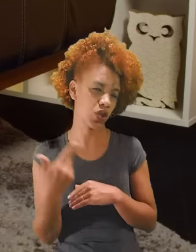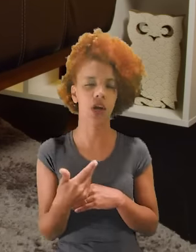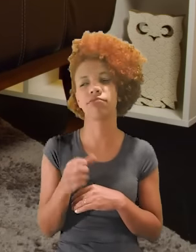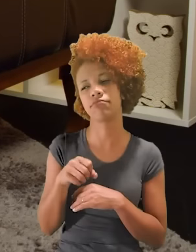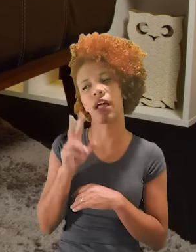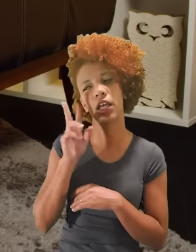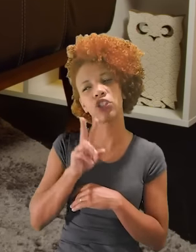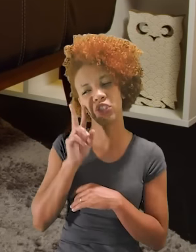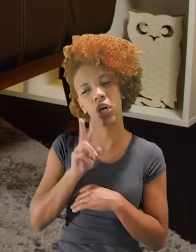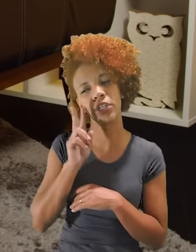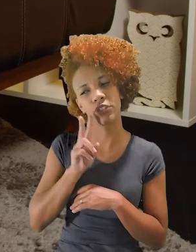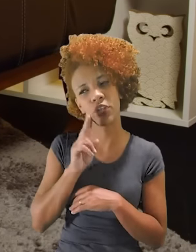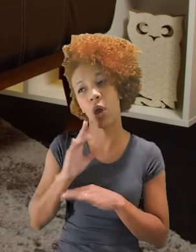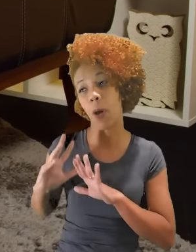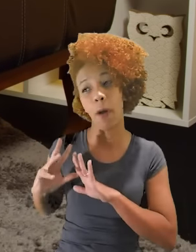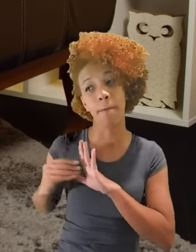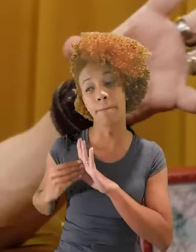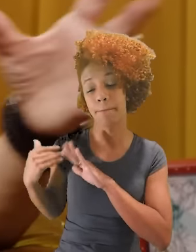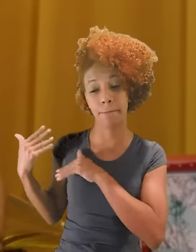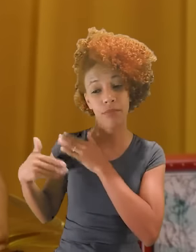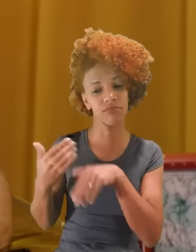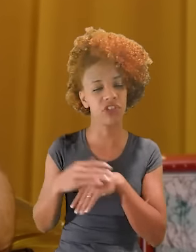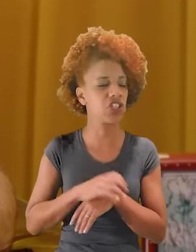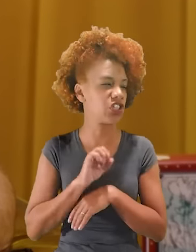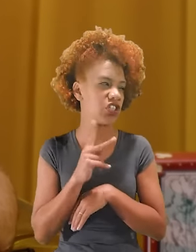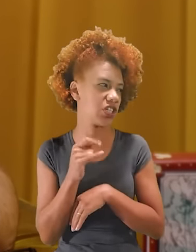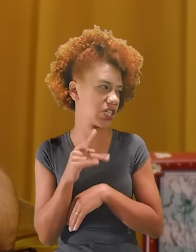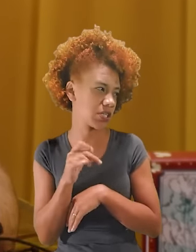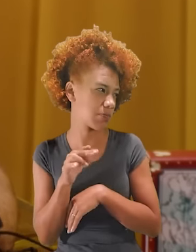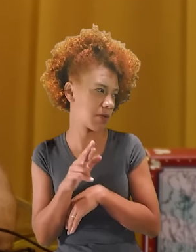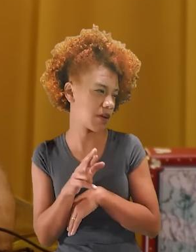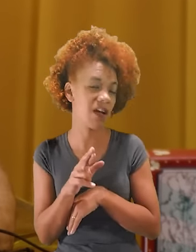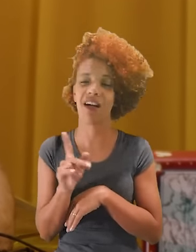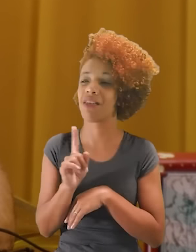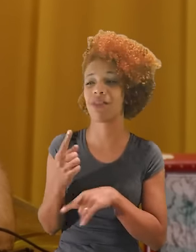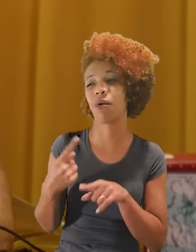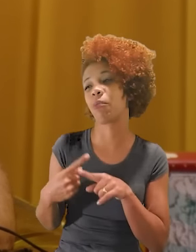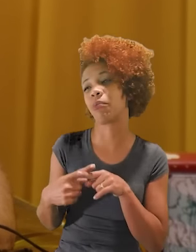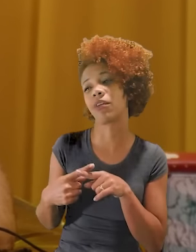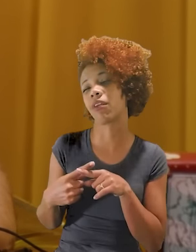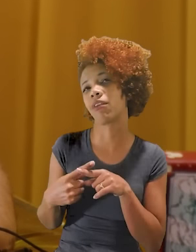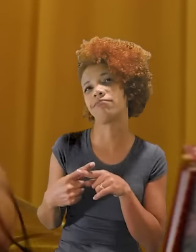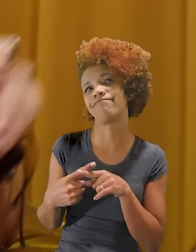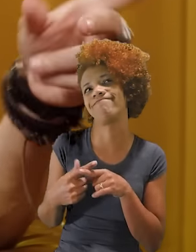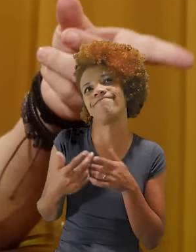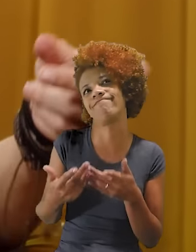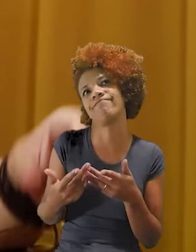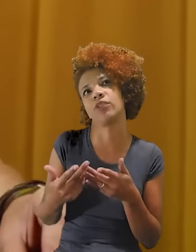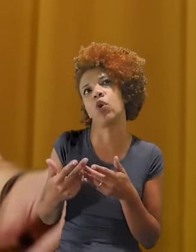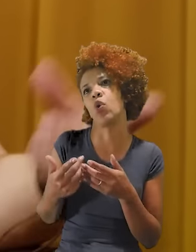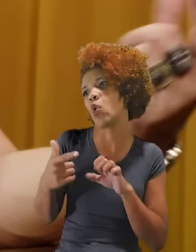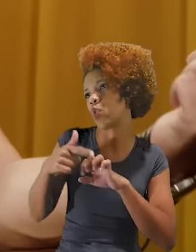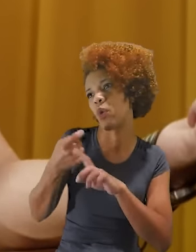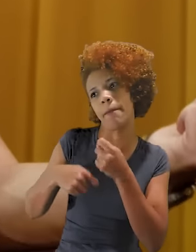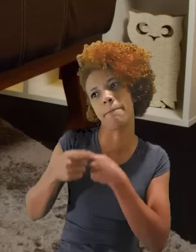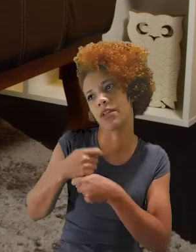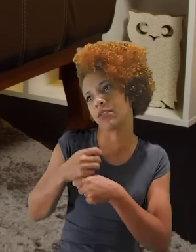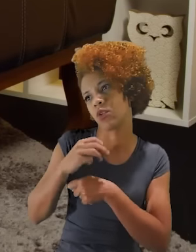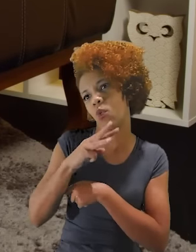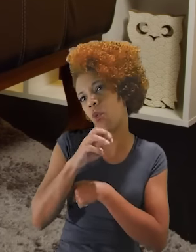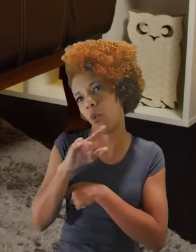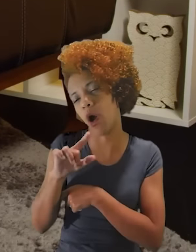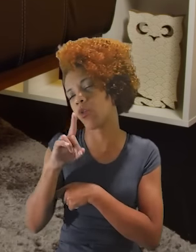Da história, cara. Eu acho que da história. Por tudo que fez, Shakespeare, é da talvez? História. Não, porque o Shakespeare não entra na questão do... Eu digo assim, do